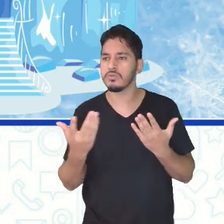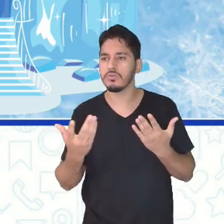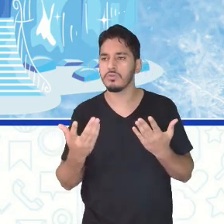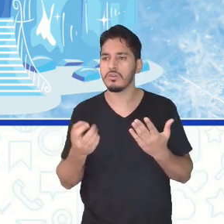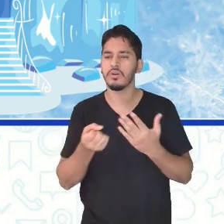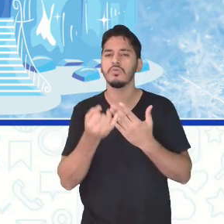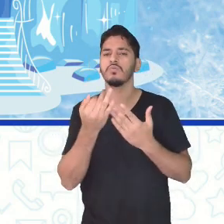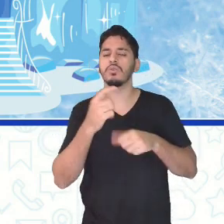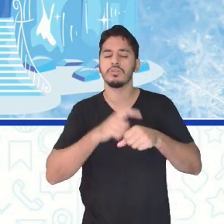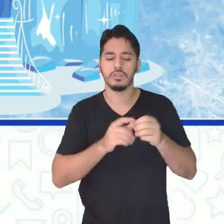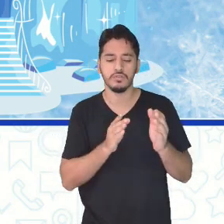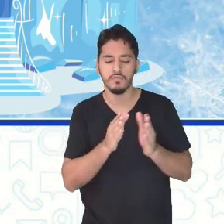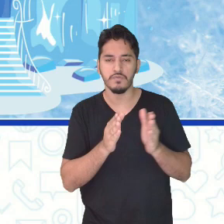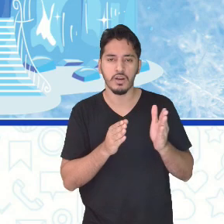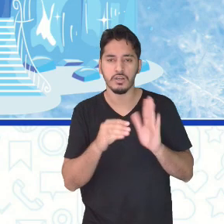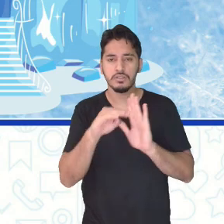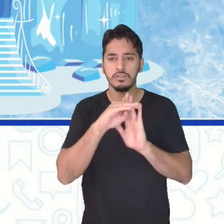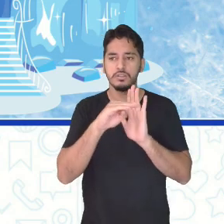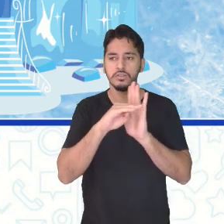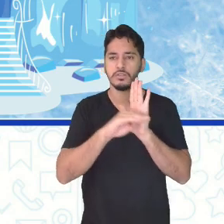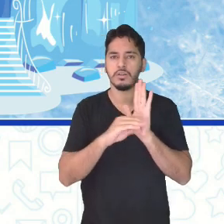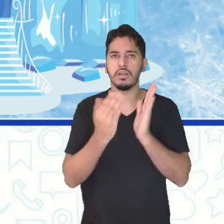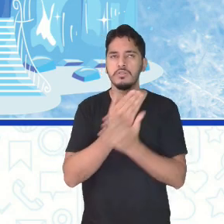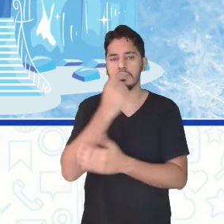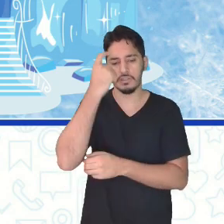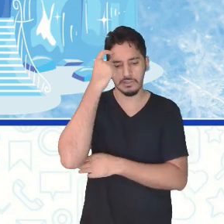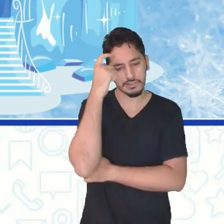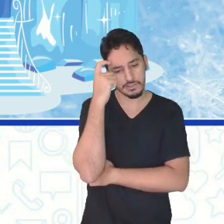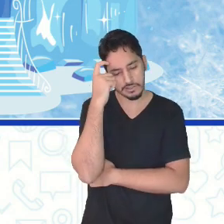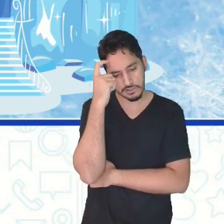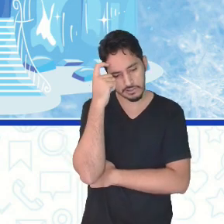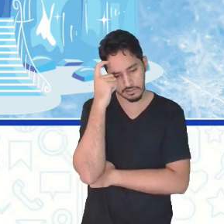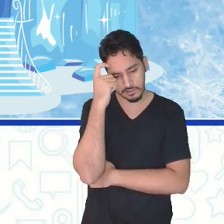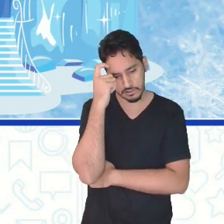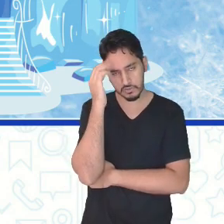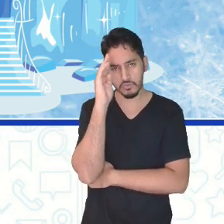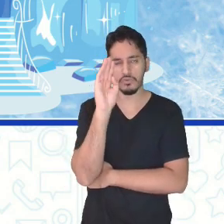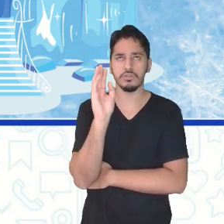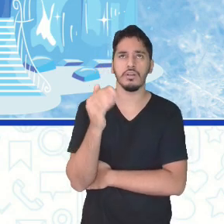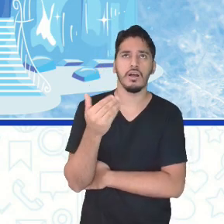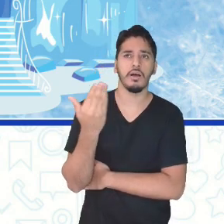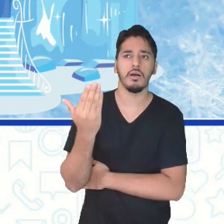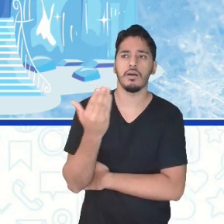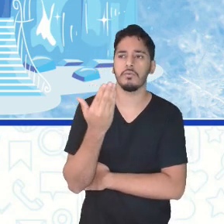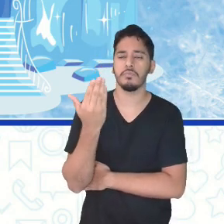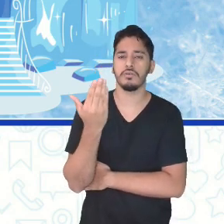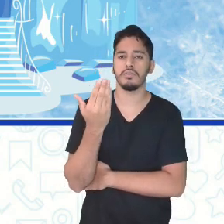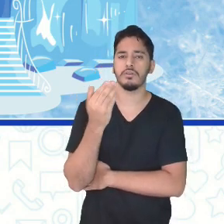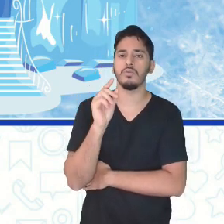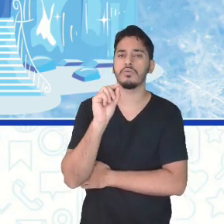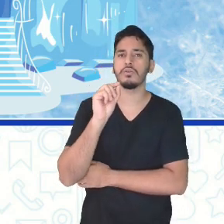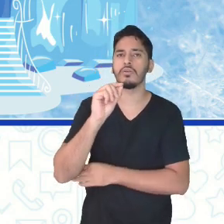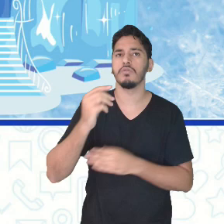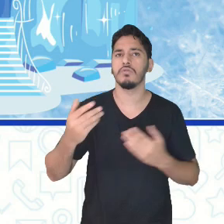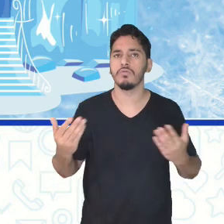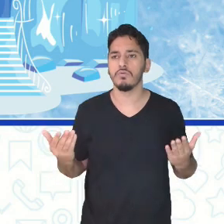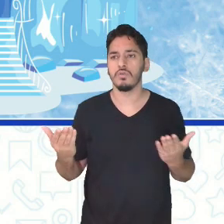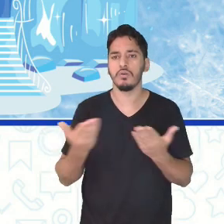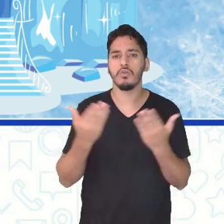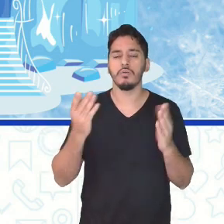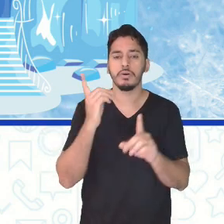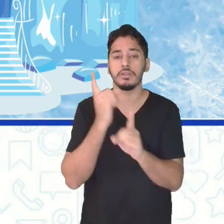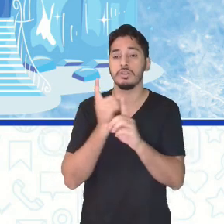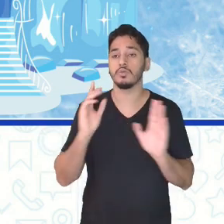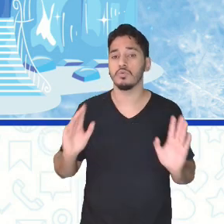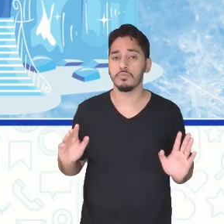tem quantas fases? Aí, às vezes, é um mistério. Muita gente, às vezes, não sabe. O que eu vou fazer agora para